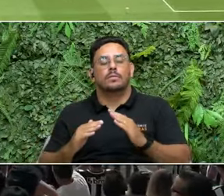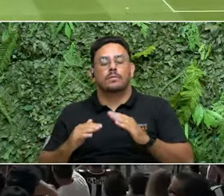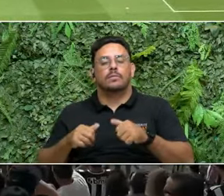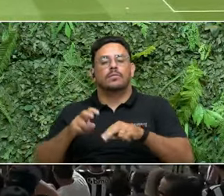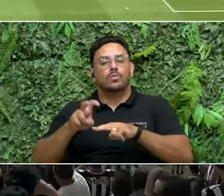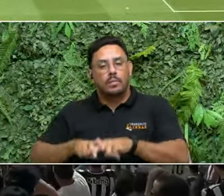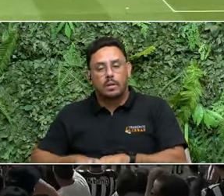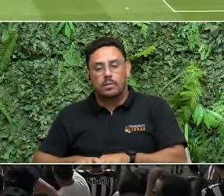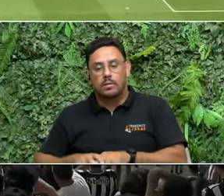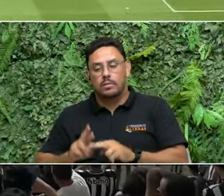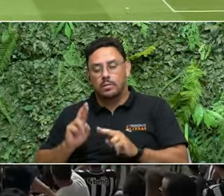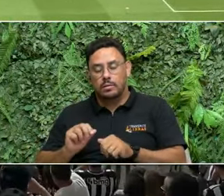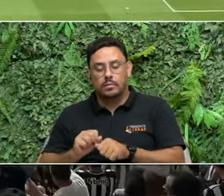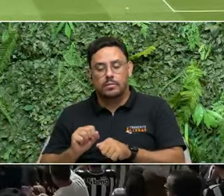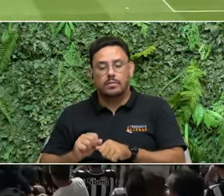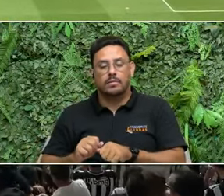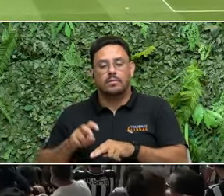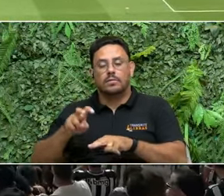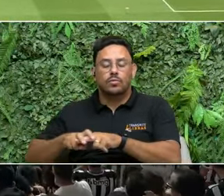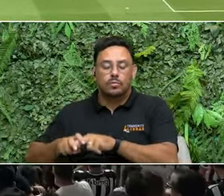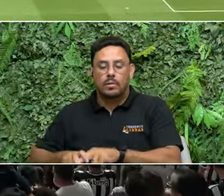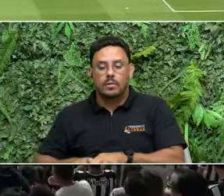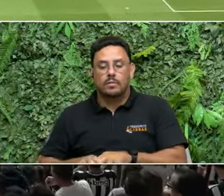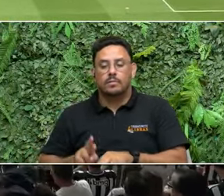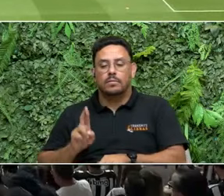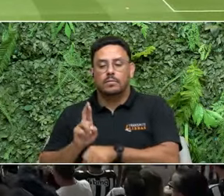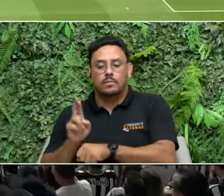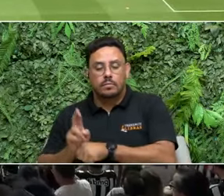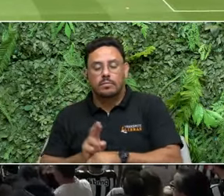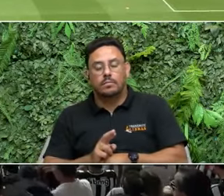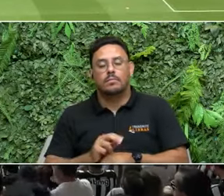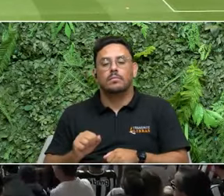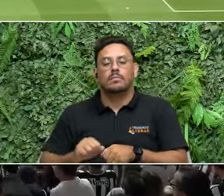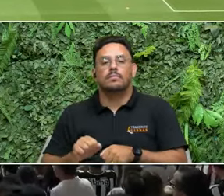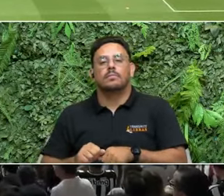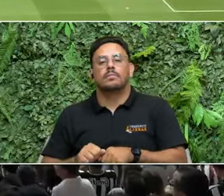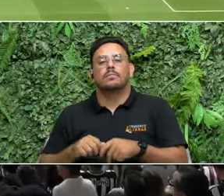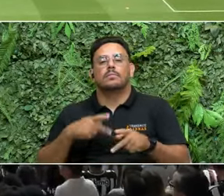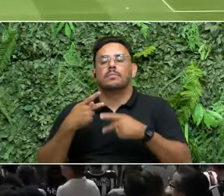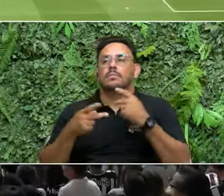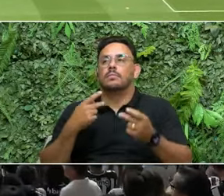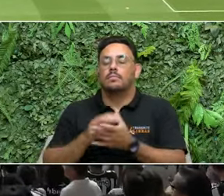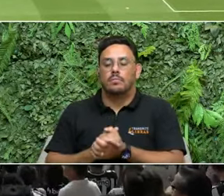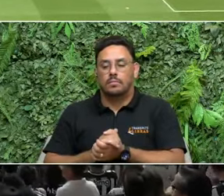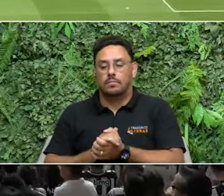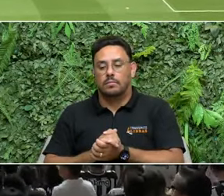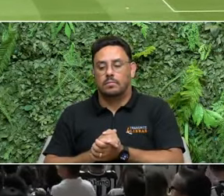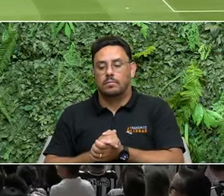reservas conferir o banco de reservas você passa o galo aí já end Adroaldo